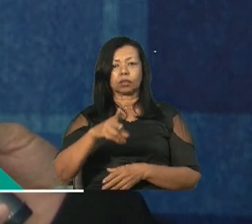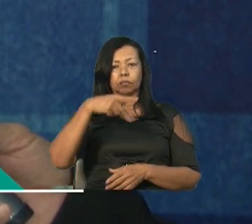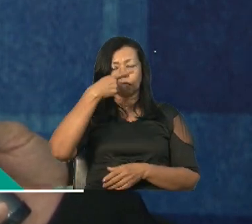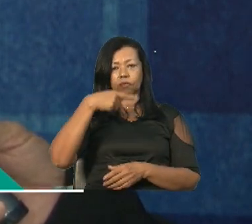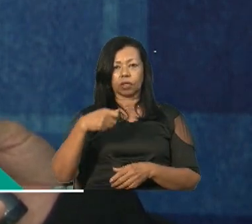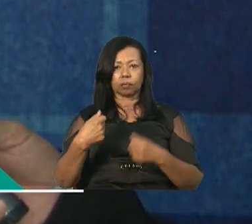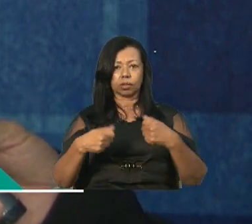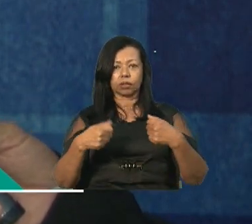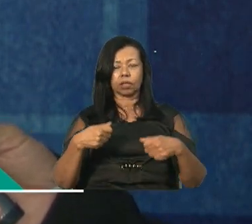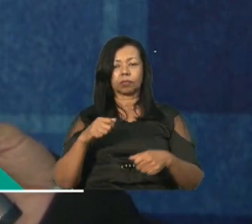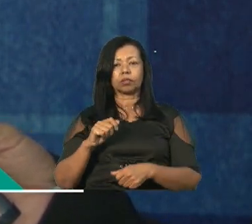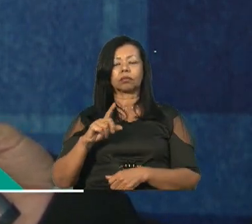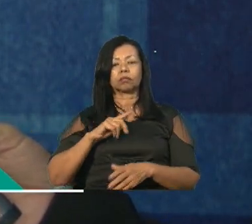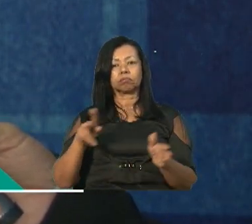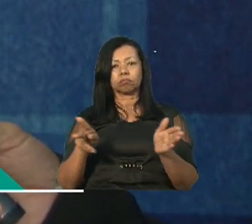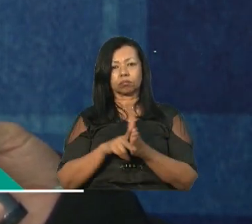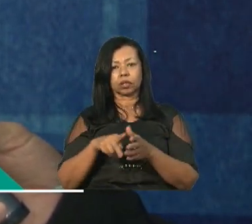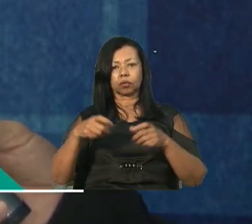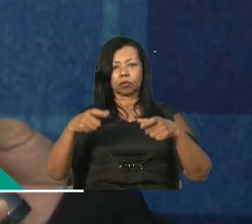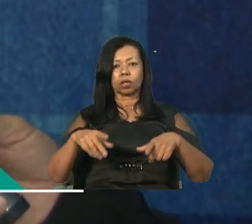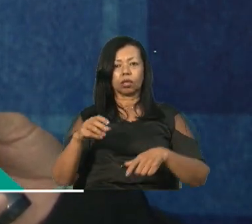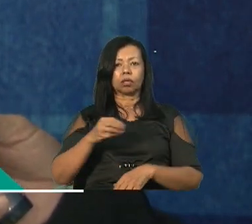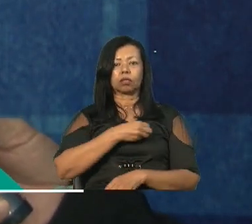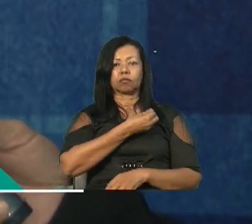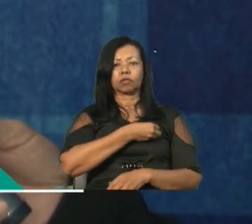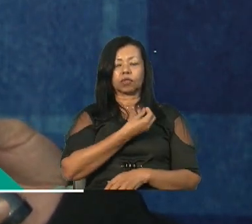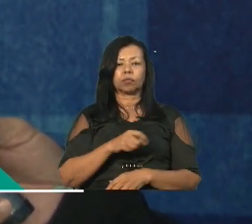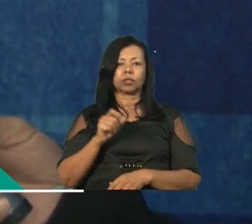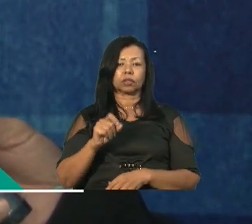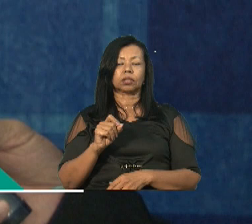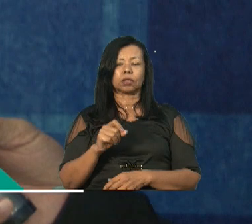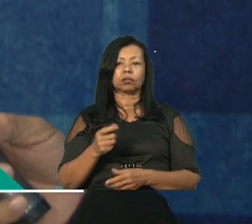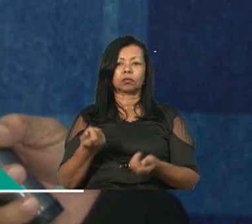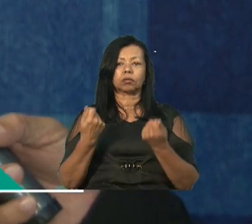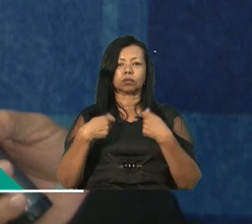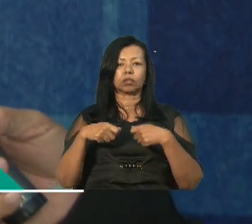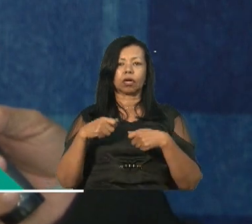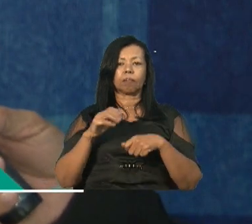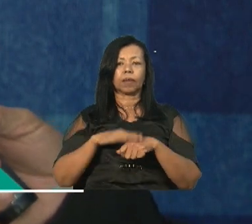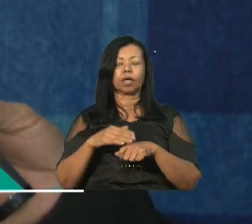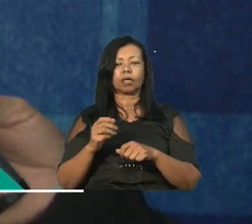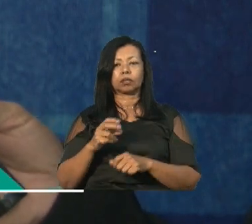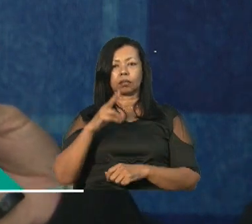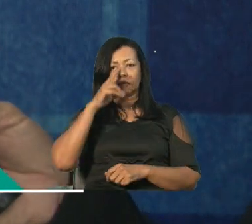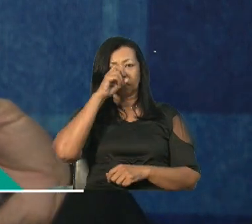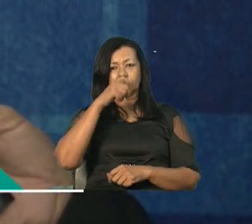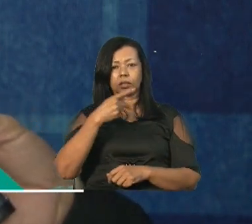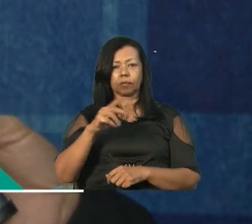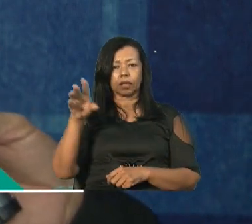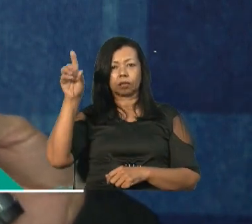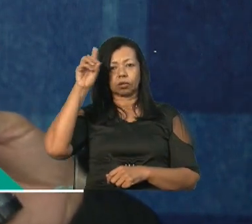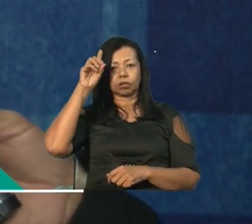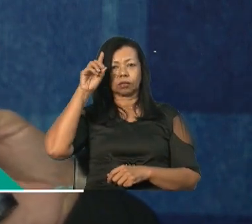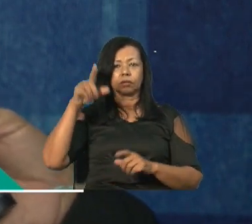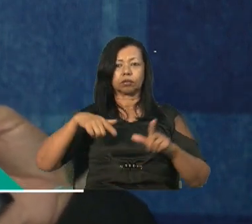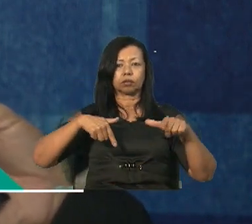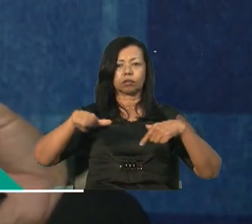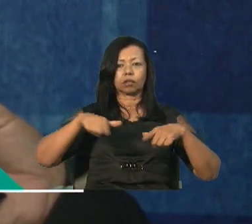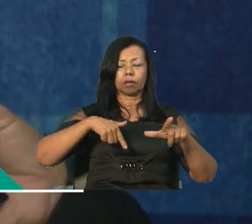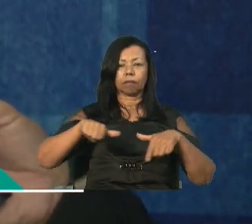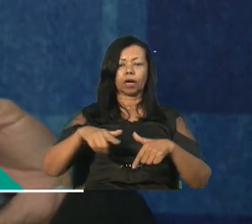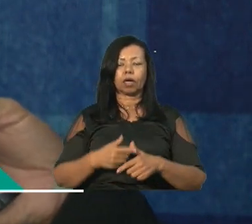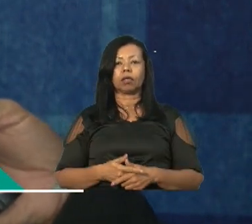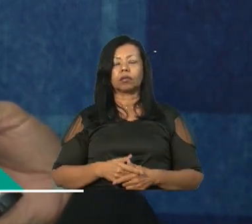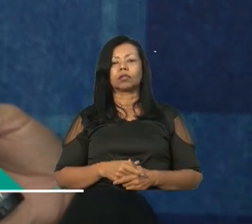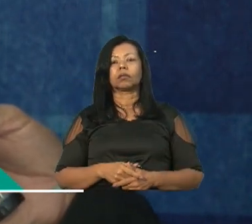a gente precisa ter pertencimento para o lugar que vivemos, que é isso que nos dá mais ânimo, né? Para o dia a dia, para o dia do trabalho, né?